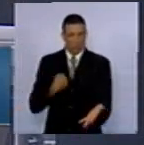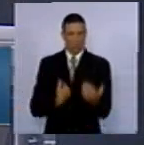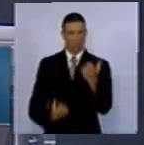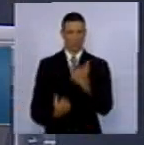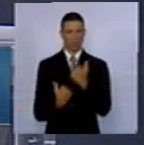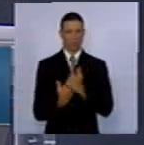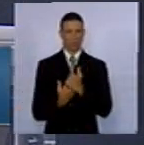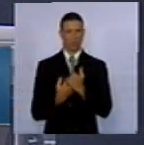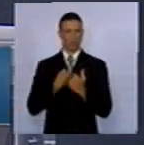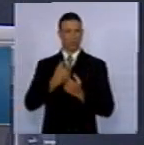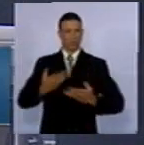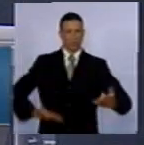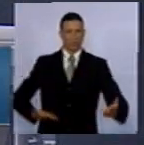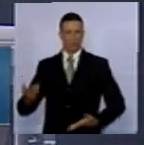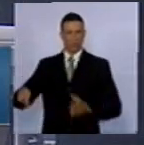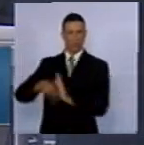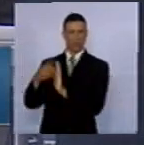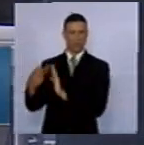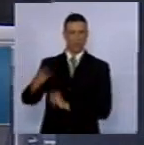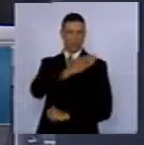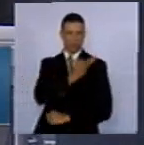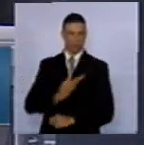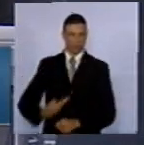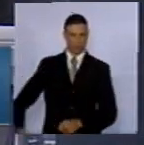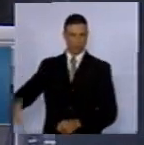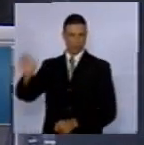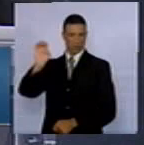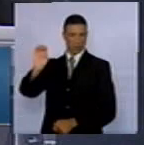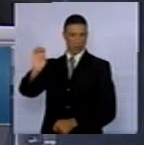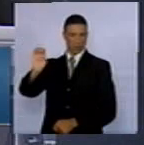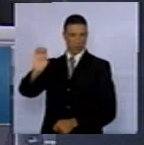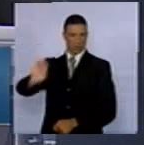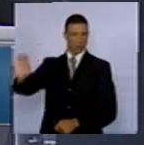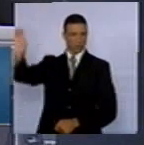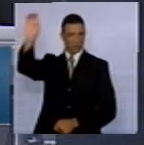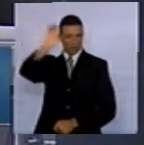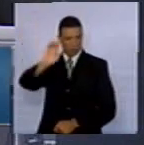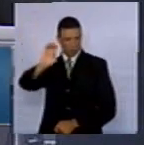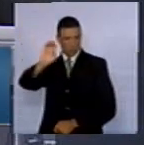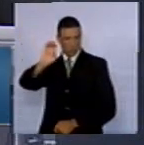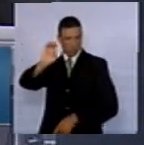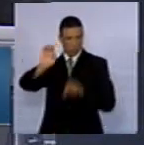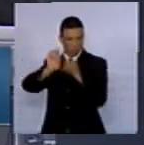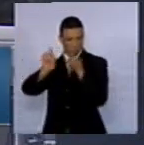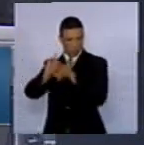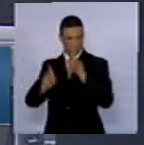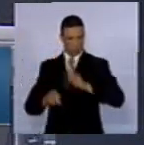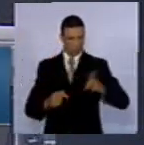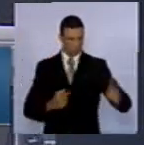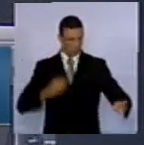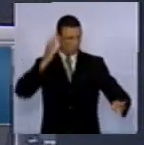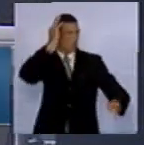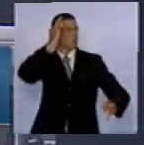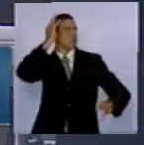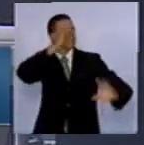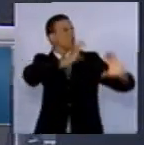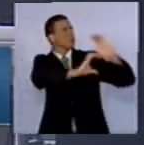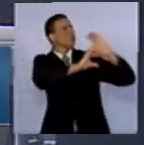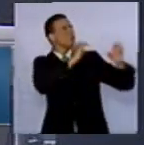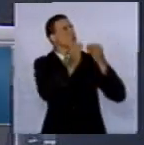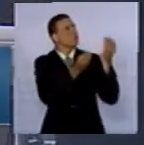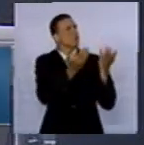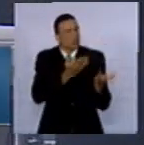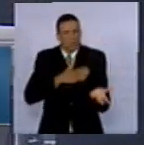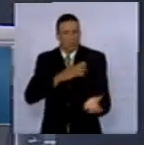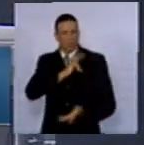Como funcionário do estado depois como professor teórico Pensador das Comunicações como